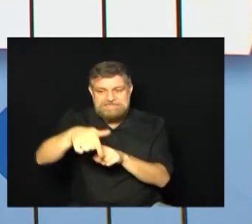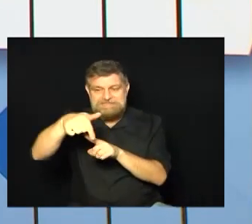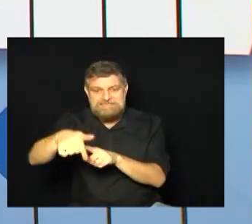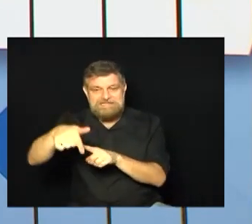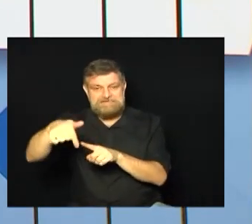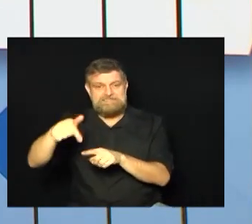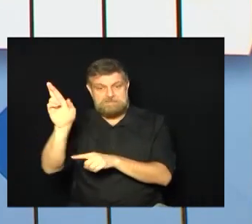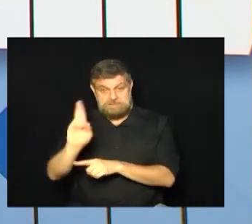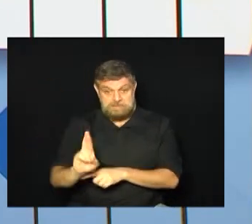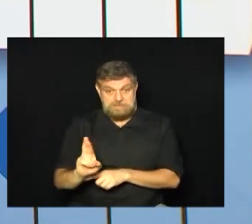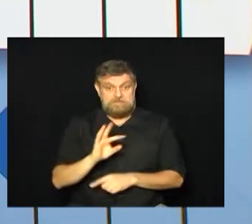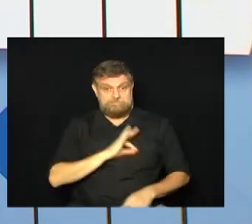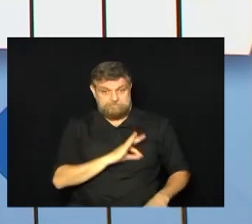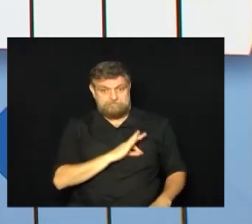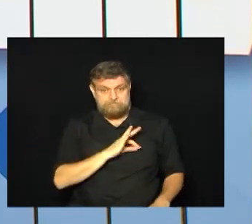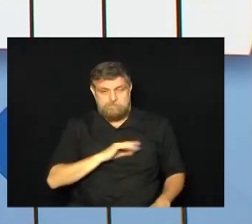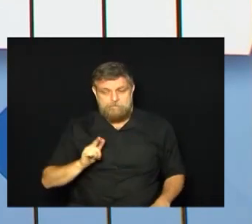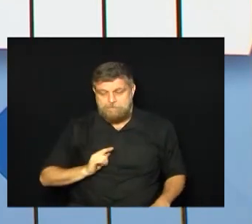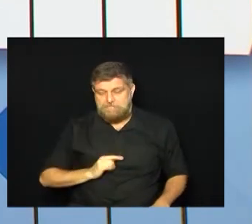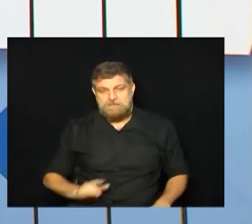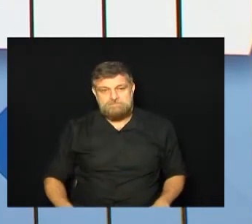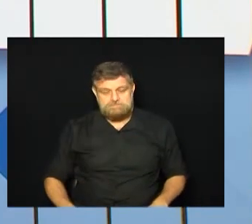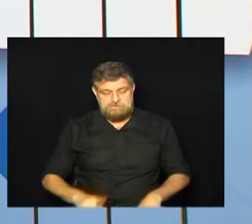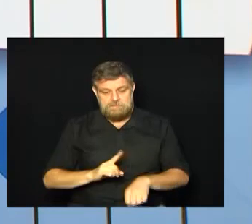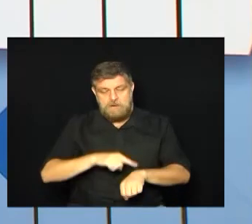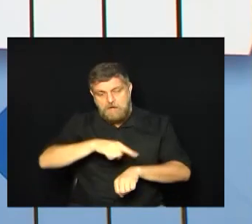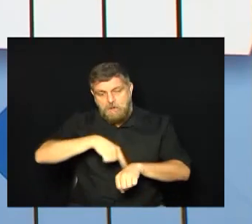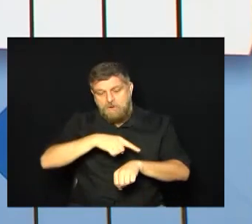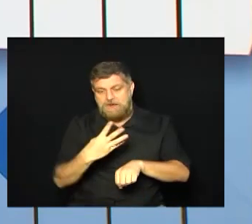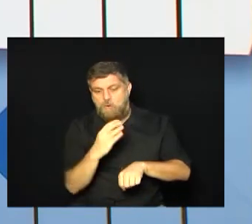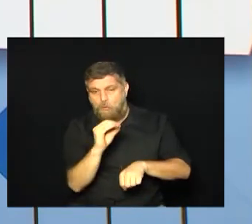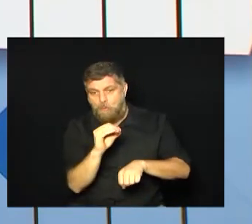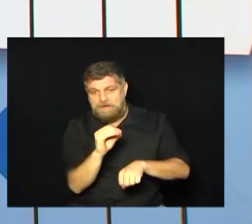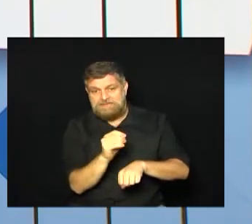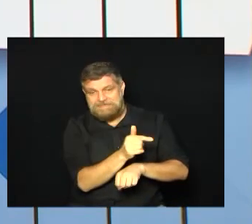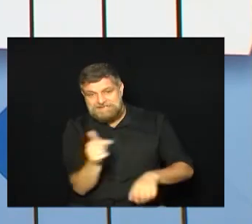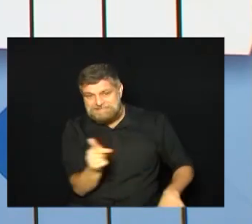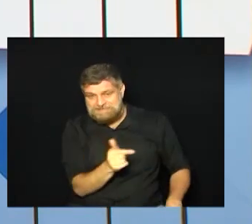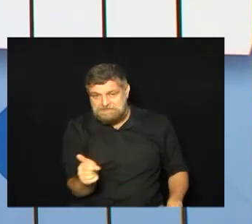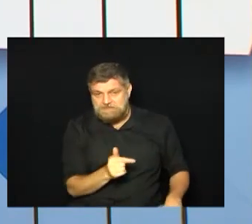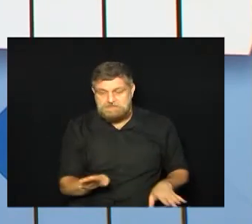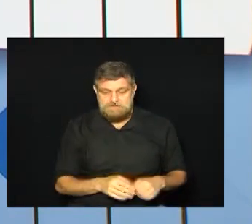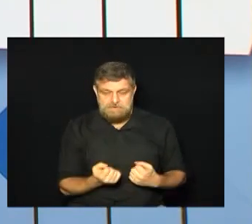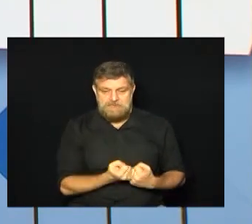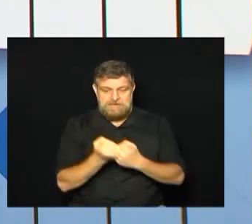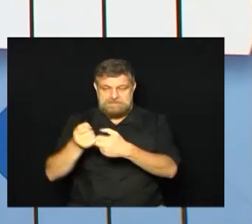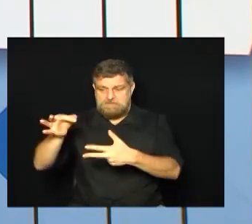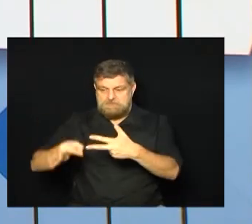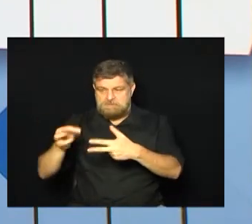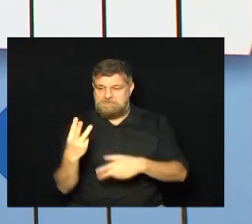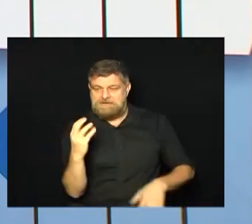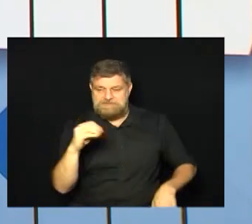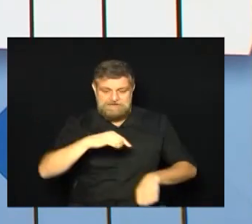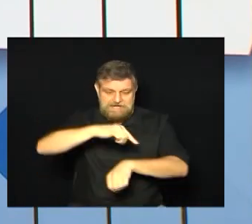9.777. Os cargos terão aí uma jornada de trabalho de 40 horas semanais e o de assessor jurídico 30